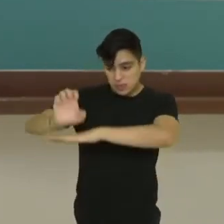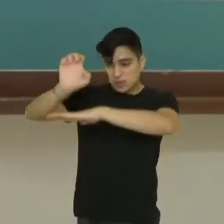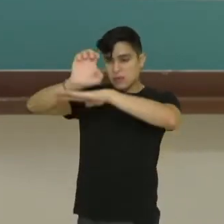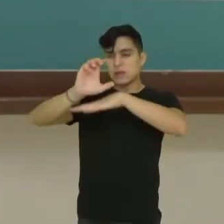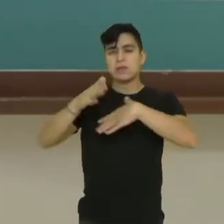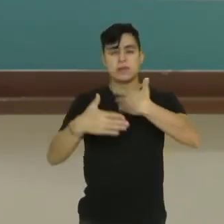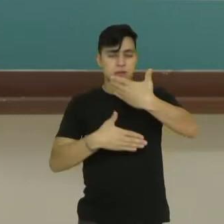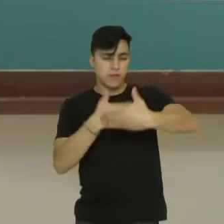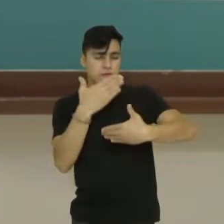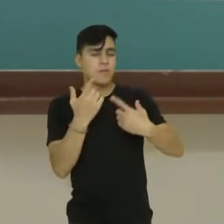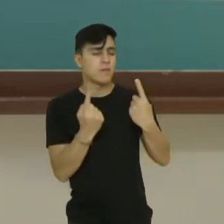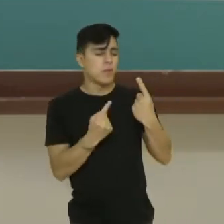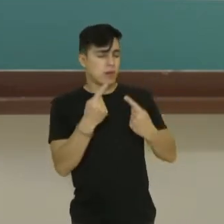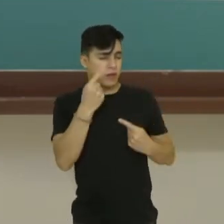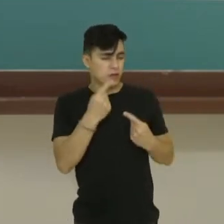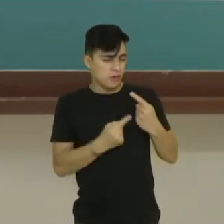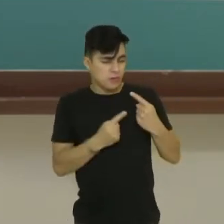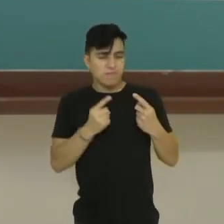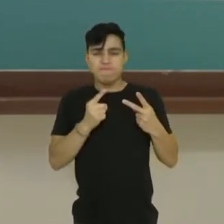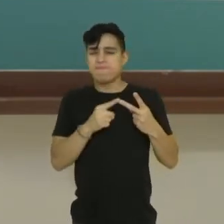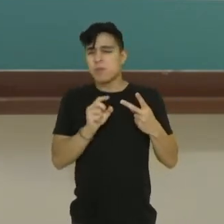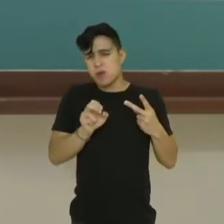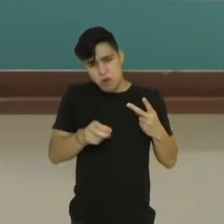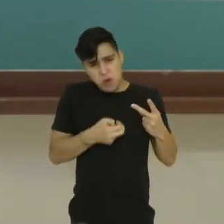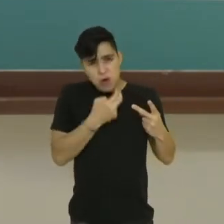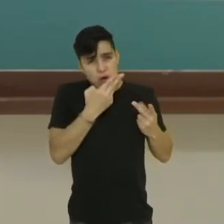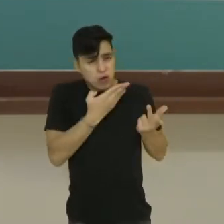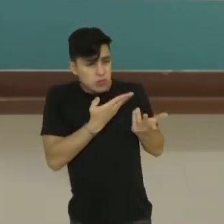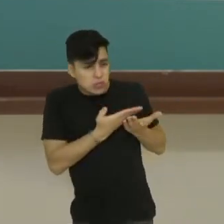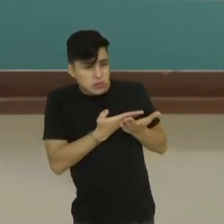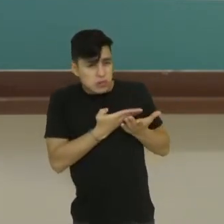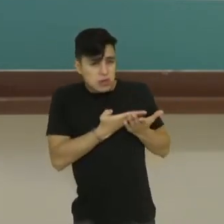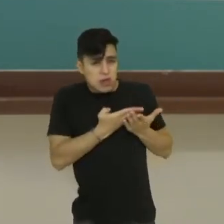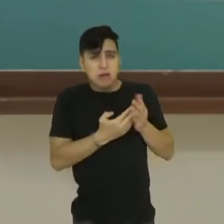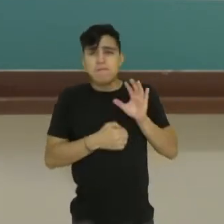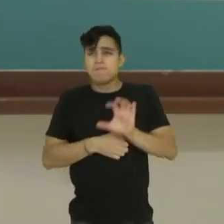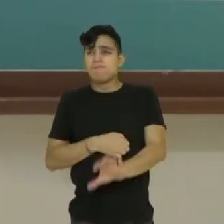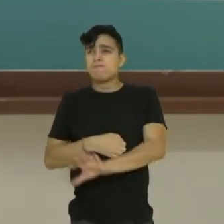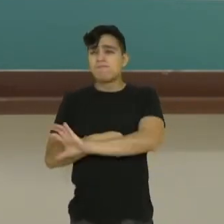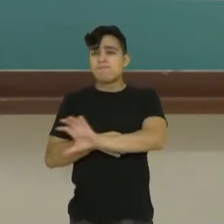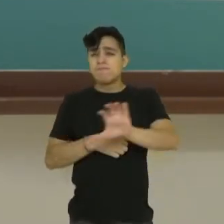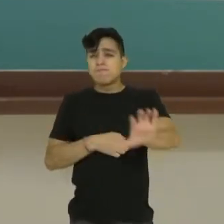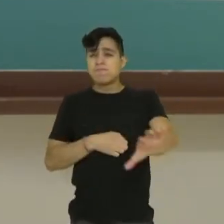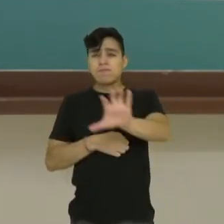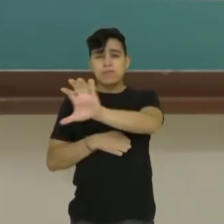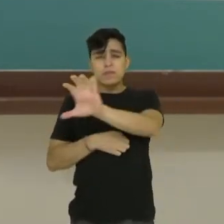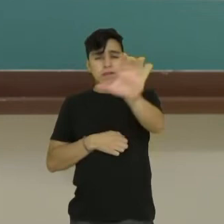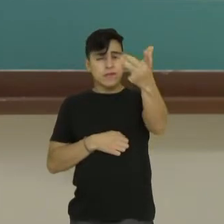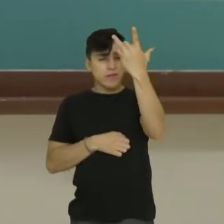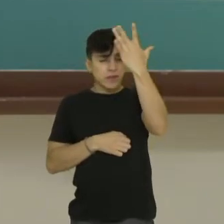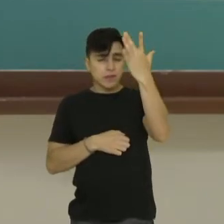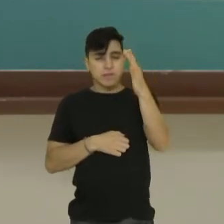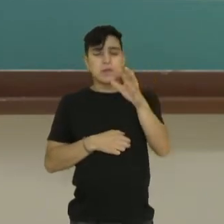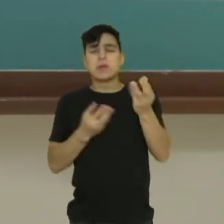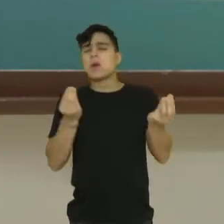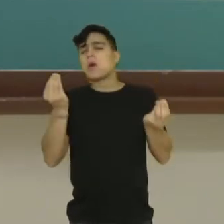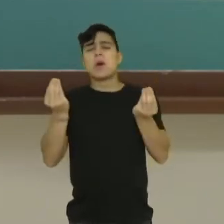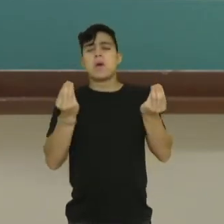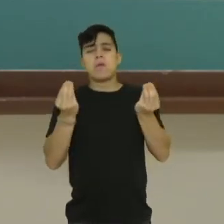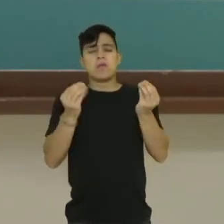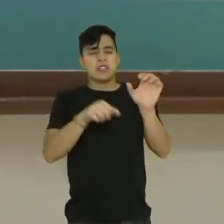desenvolver políticas ou até mesmo para estudar cada uma das regiões. Esses estados foram agrupados